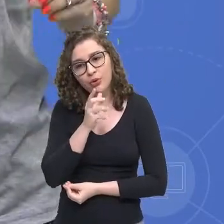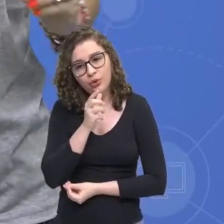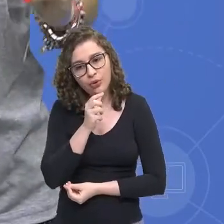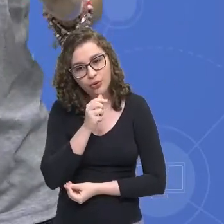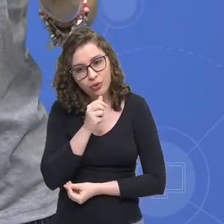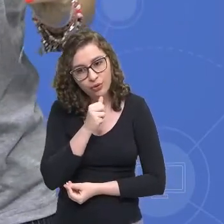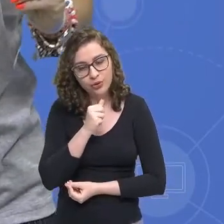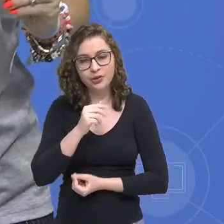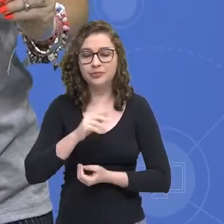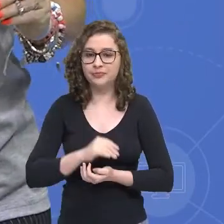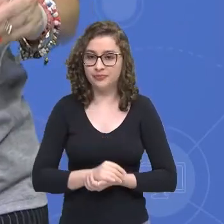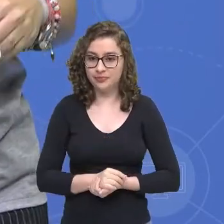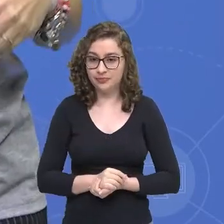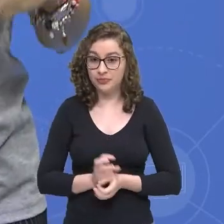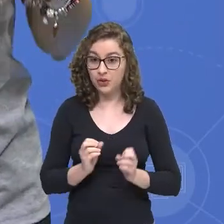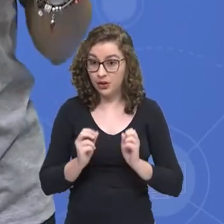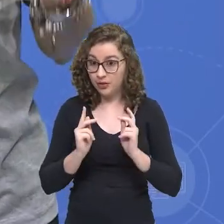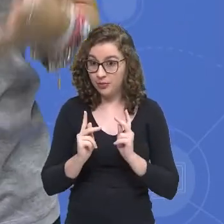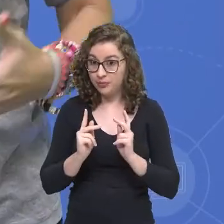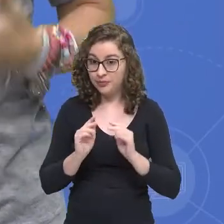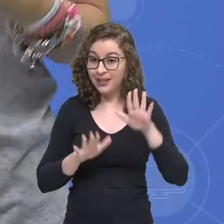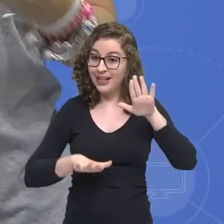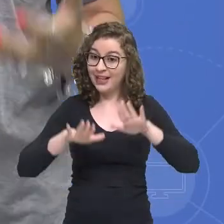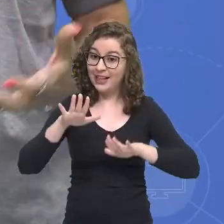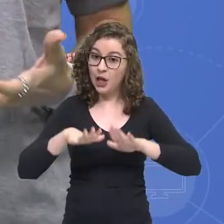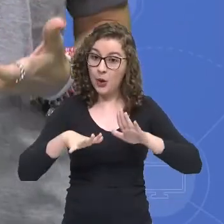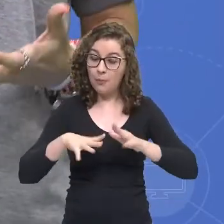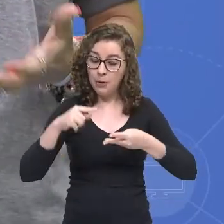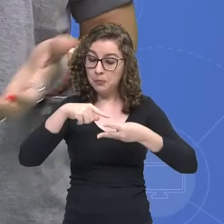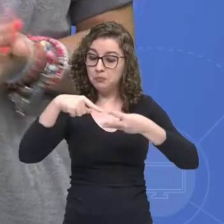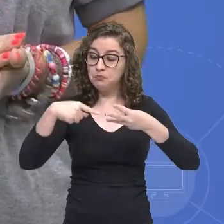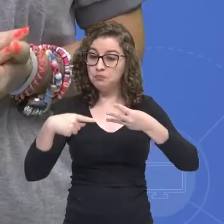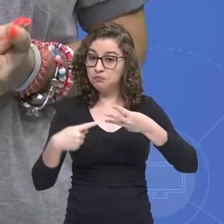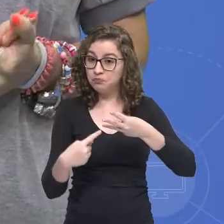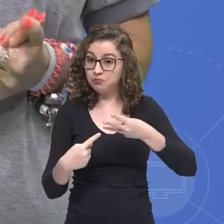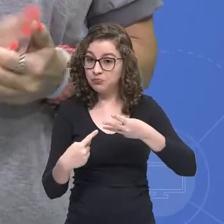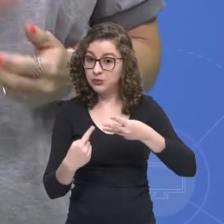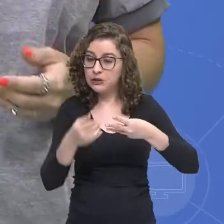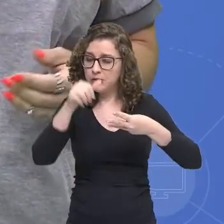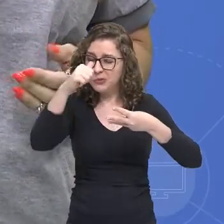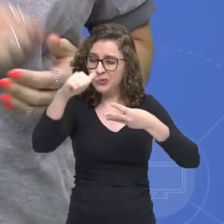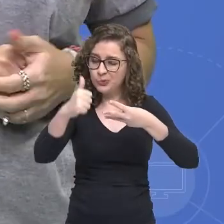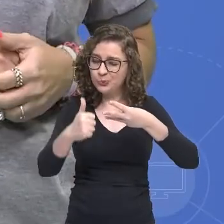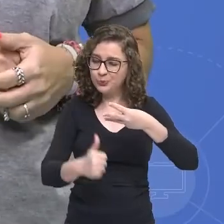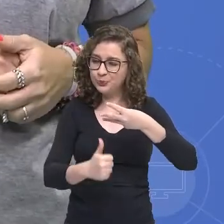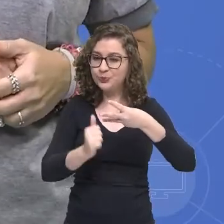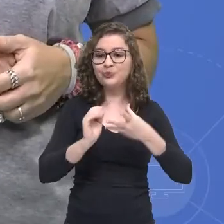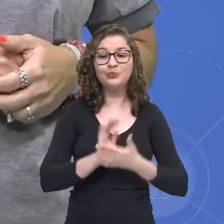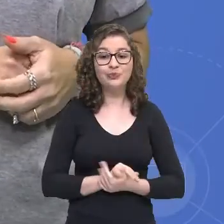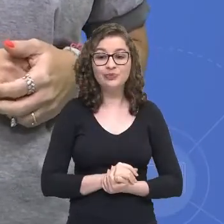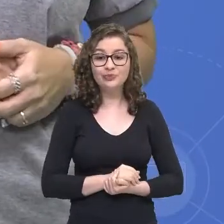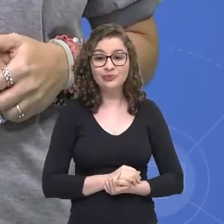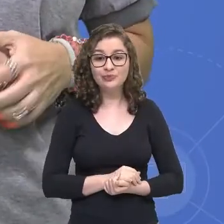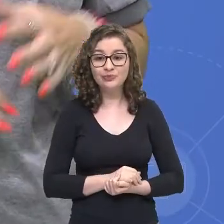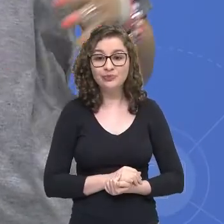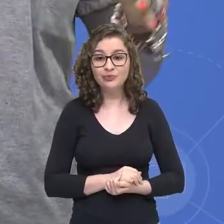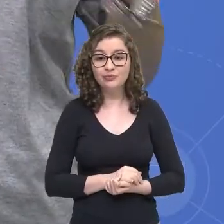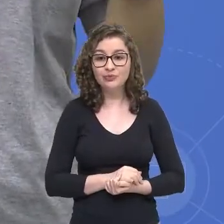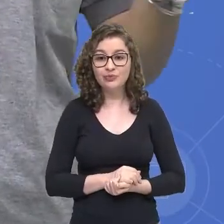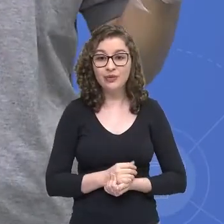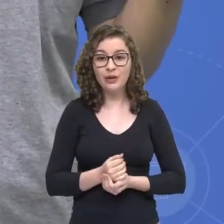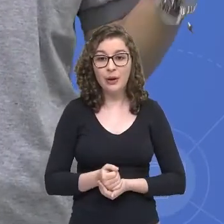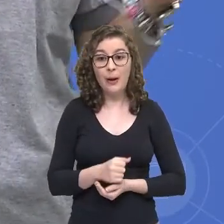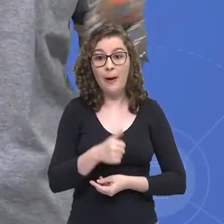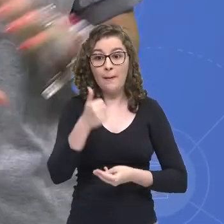seja mais lenta, tá bom? Então depende do fator que a gente está analisando. E eu trago para vocês aí a nossa